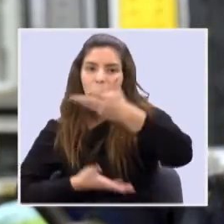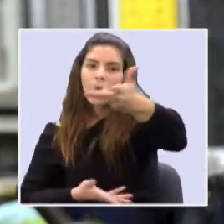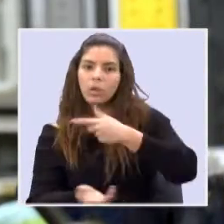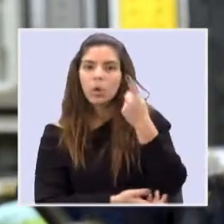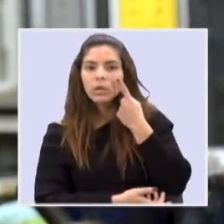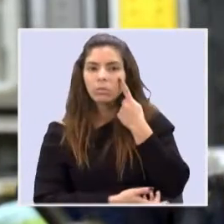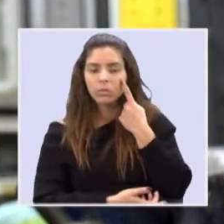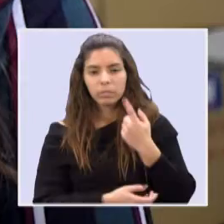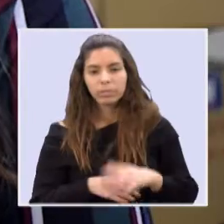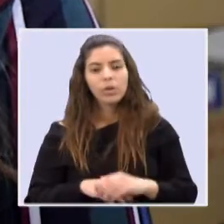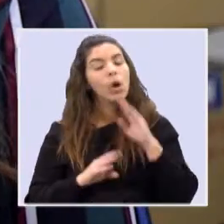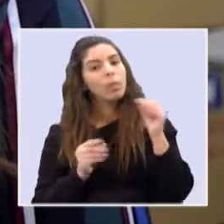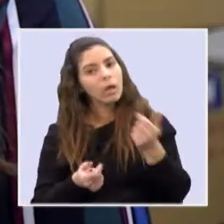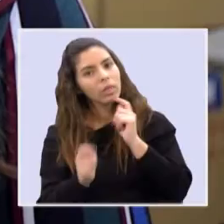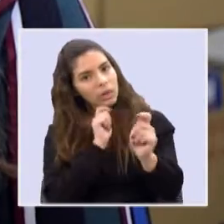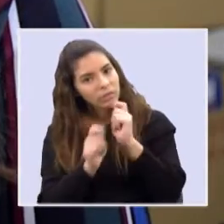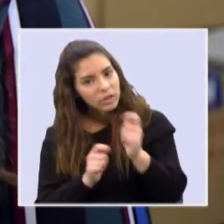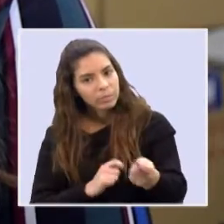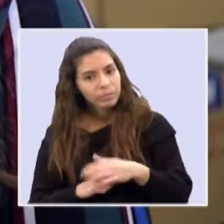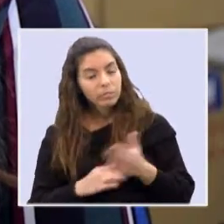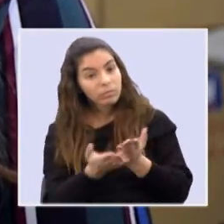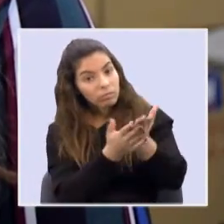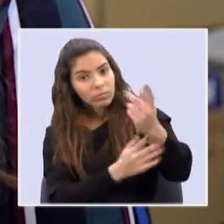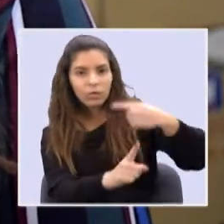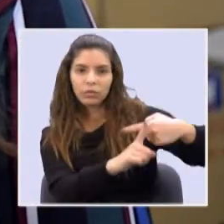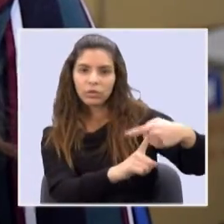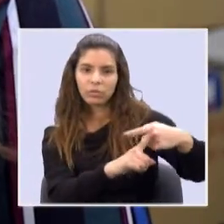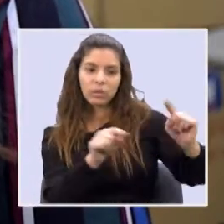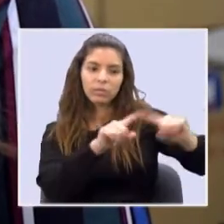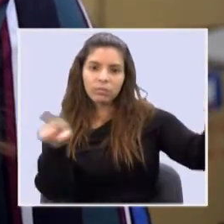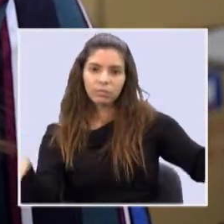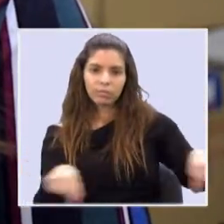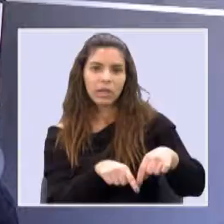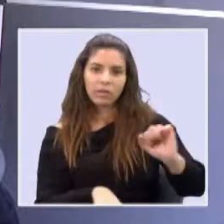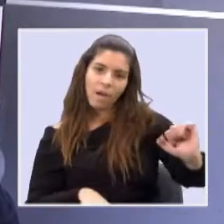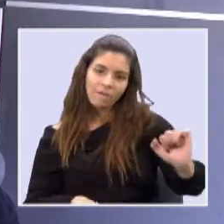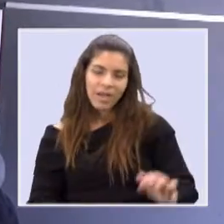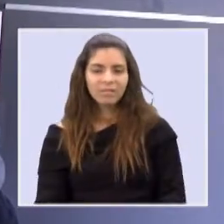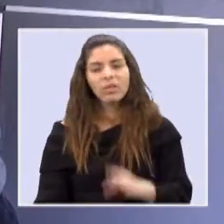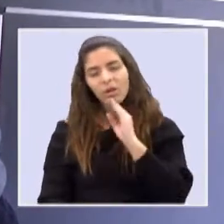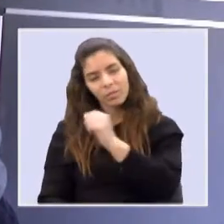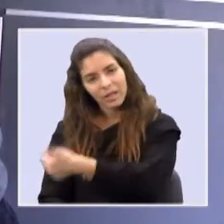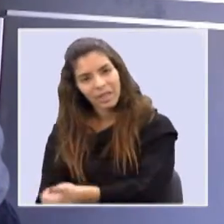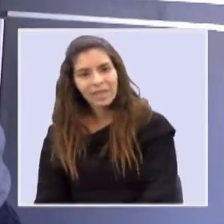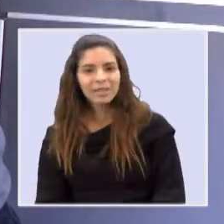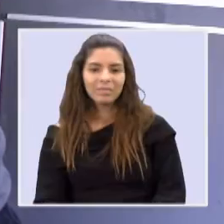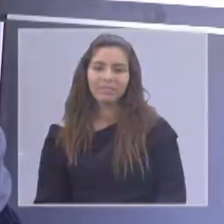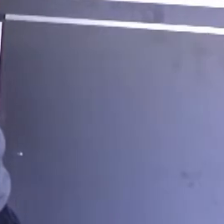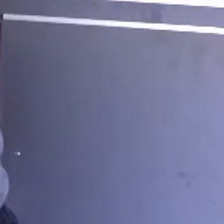tem na sua comunidade. Pedro, obrigada pela entrevista e continuação de sucesso para o Alt Lab. Muito obrigado.